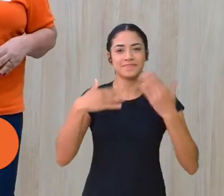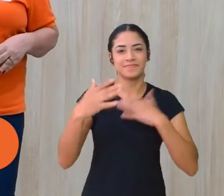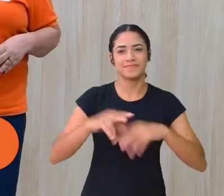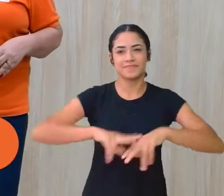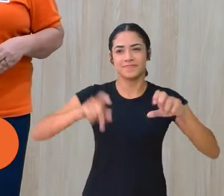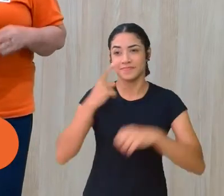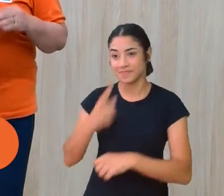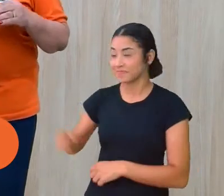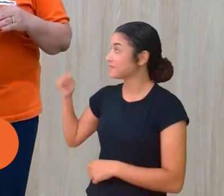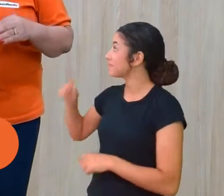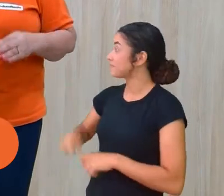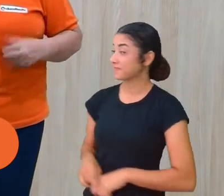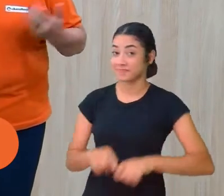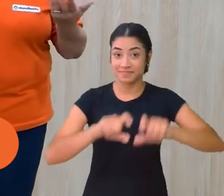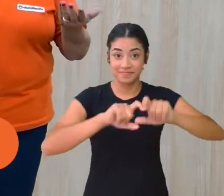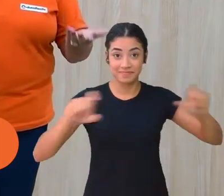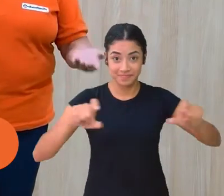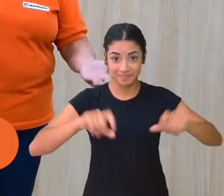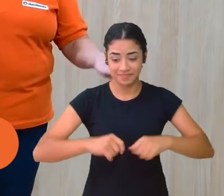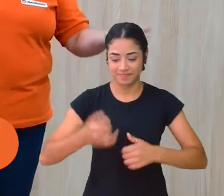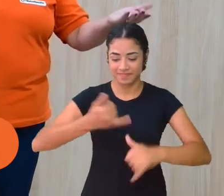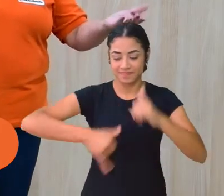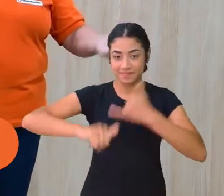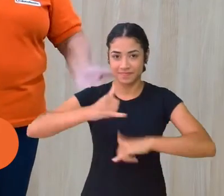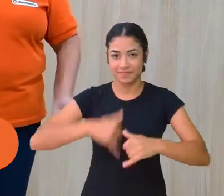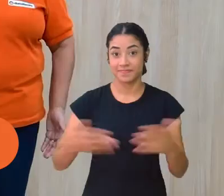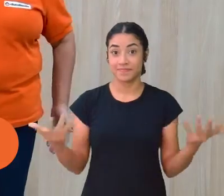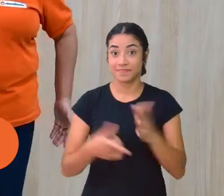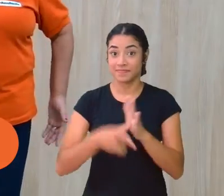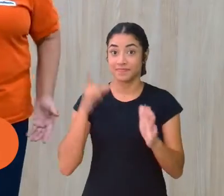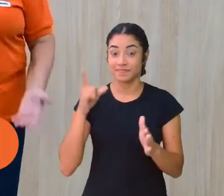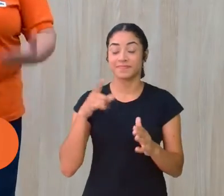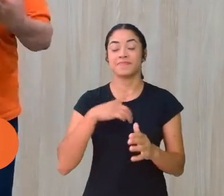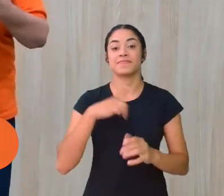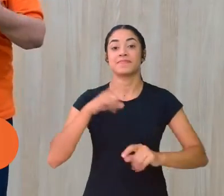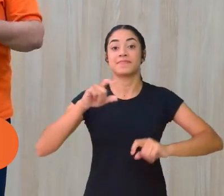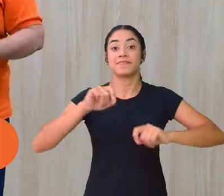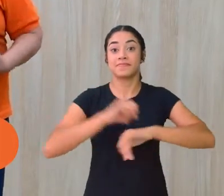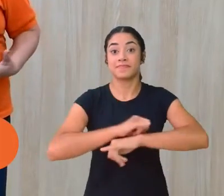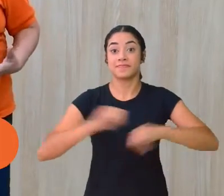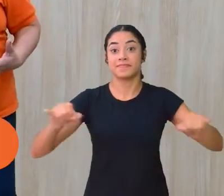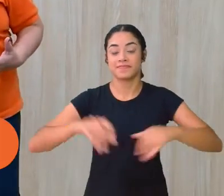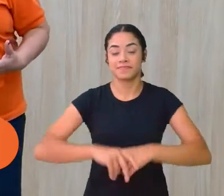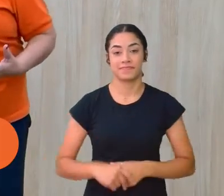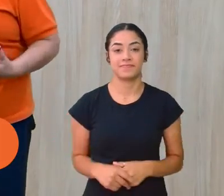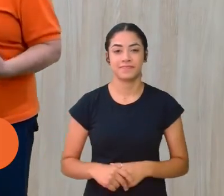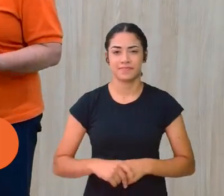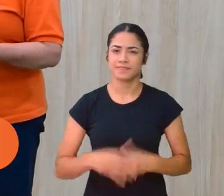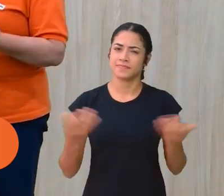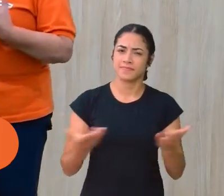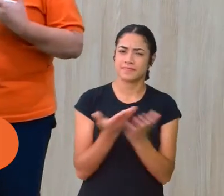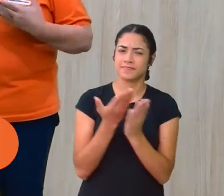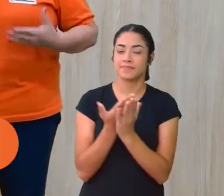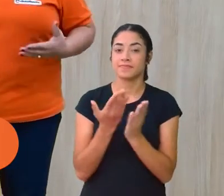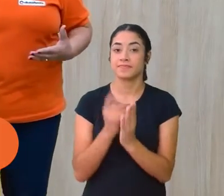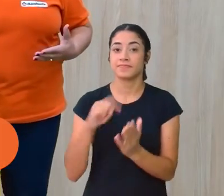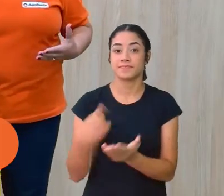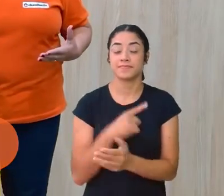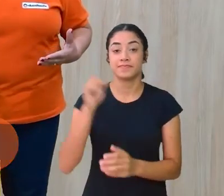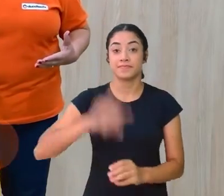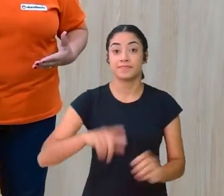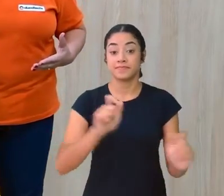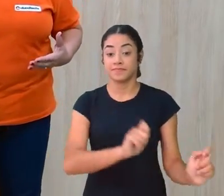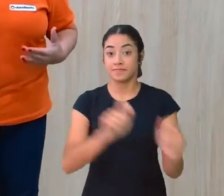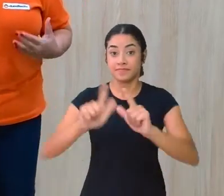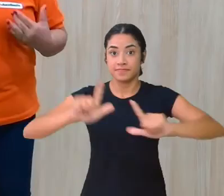isolante elétrico. Mas vamos para aqueles avisos, né? Aí a questão das nossas aulas que são transmitidas